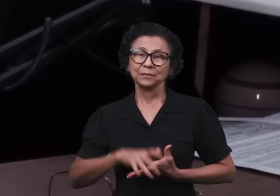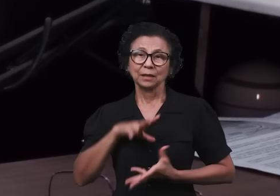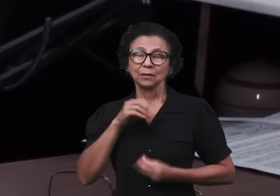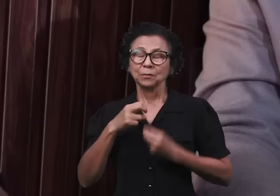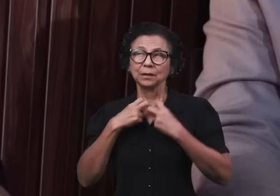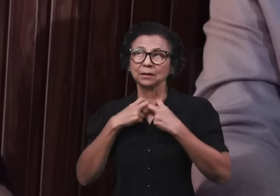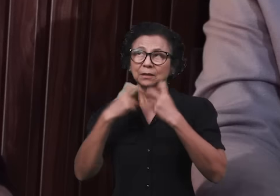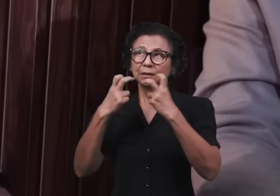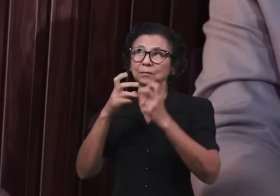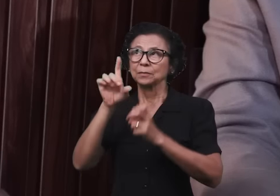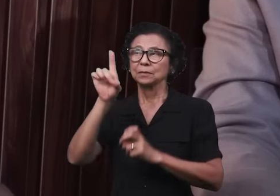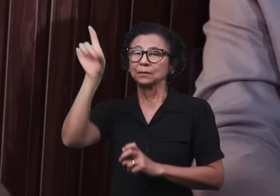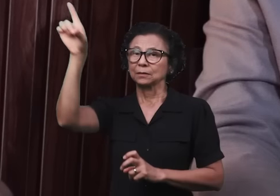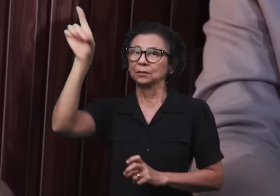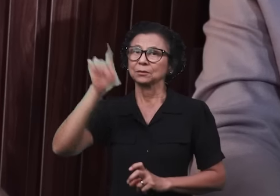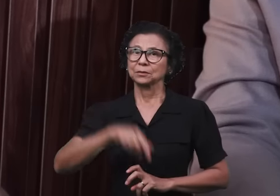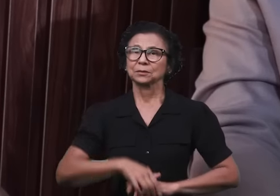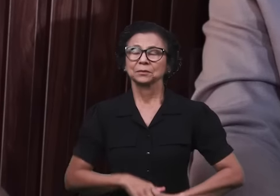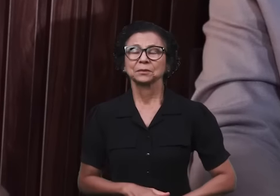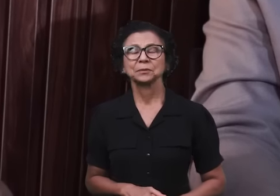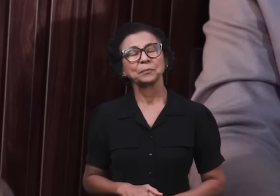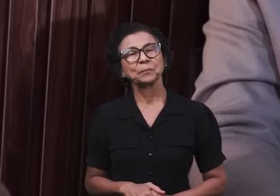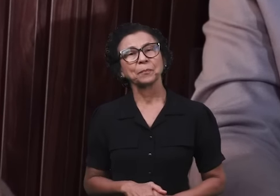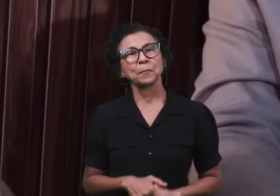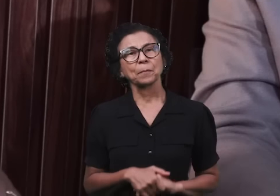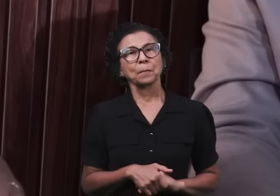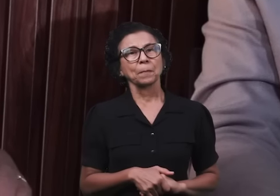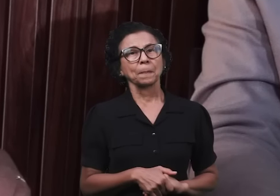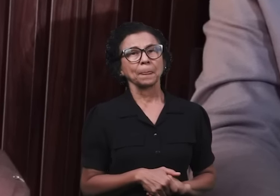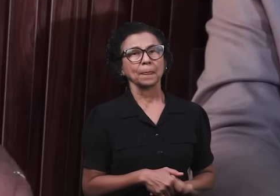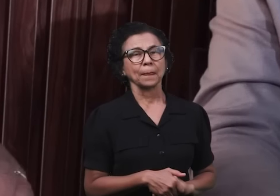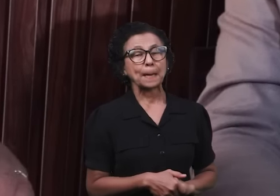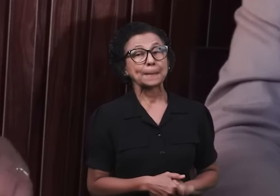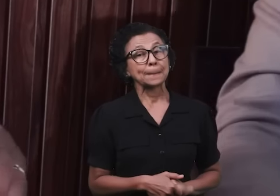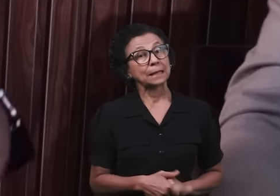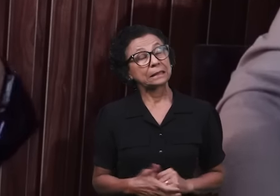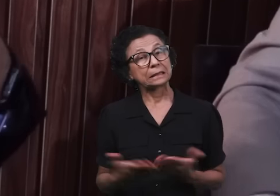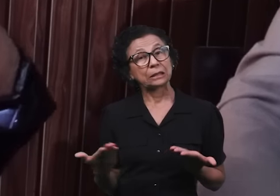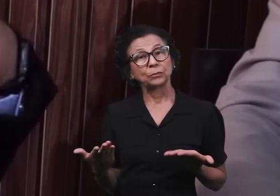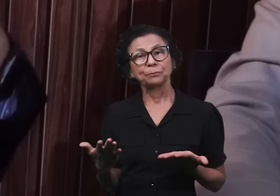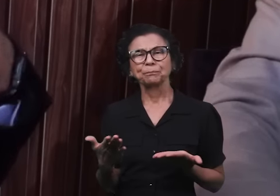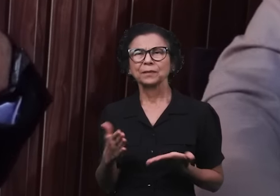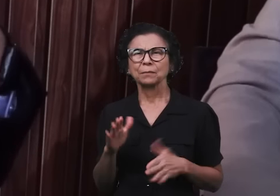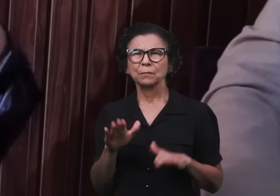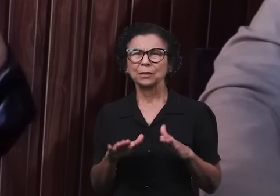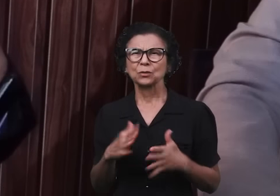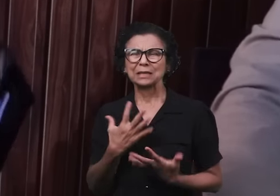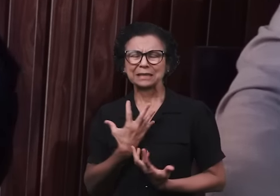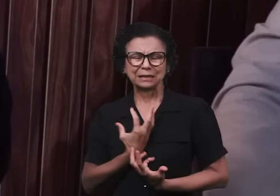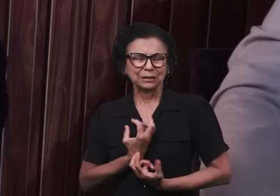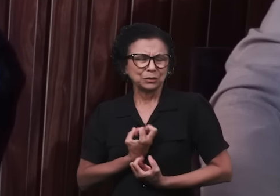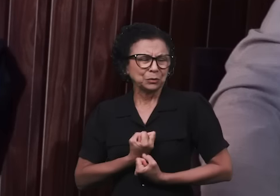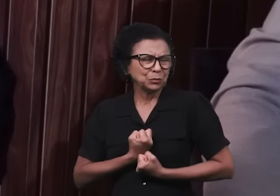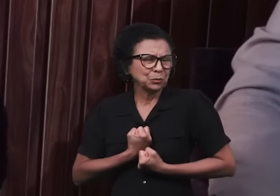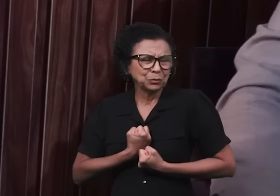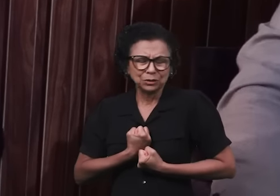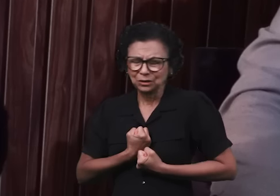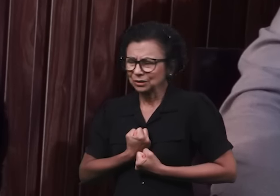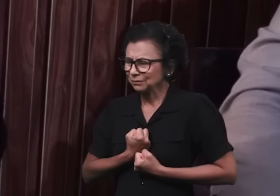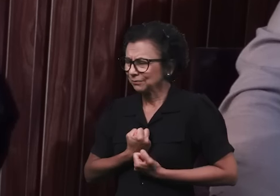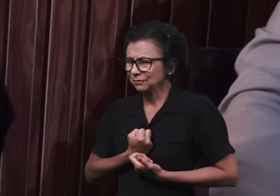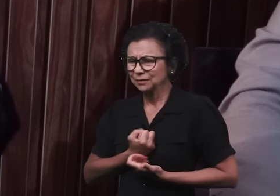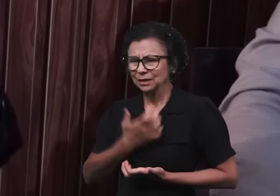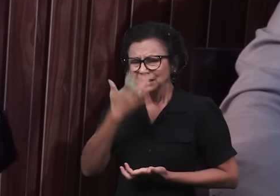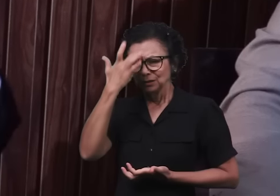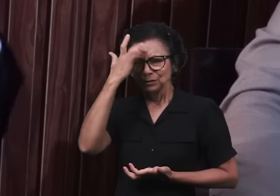Mauro. É maravilhoso entender isso, porque às vezes a pessoa vive um momento de angústia interna, não